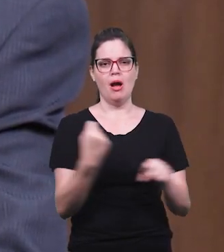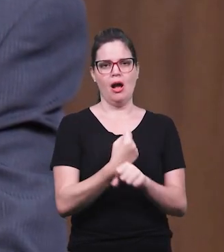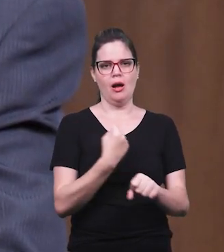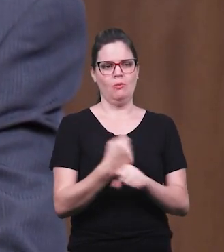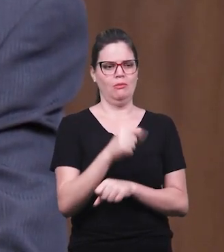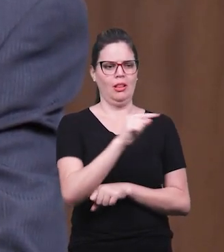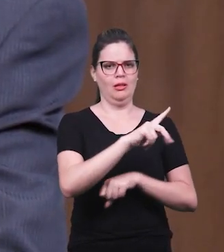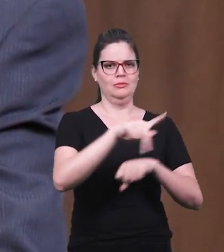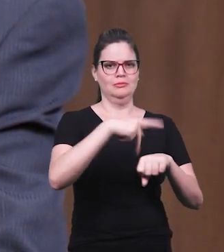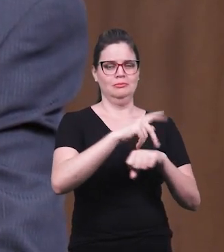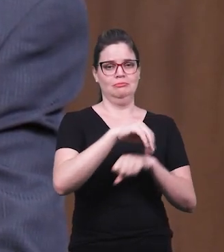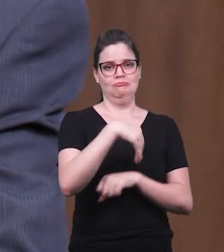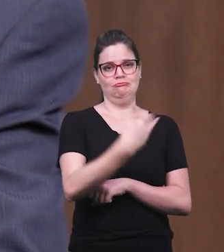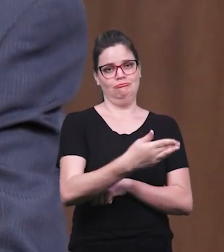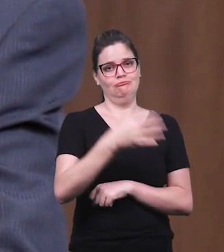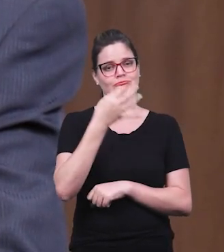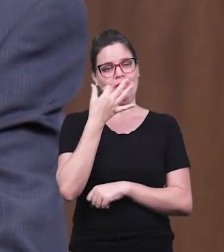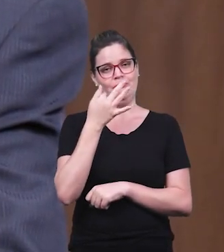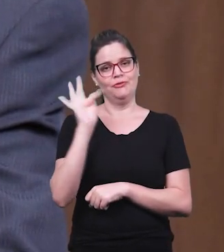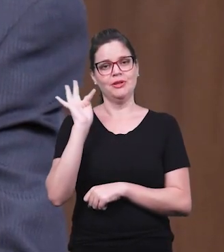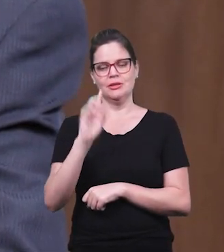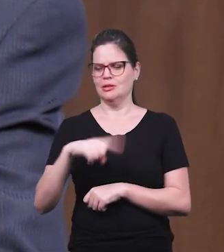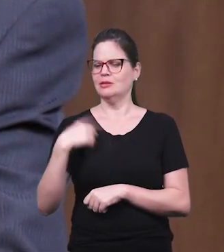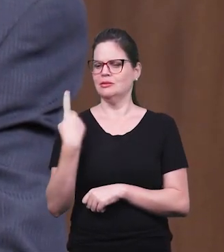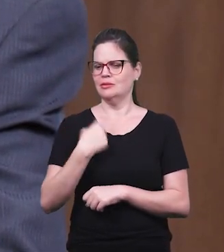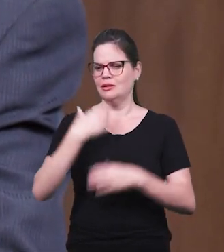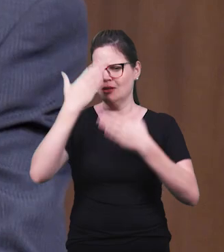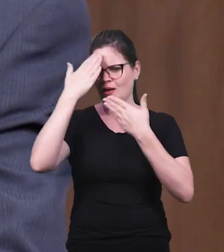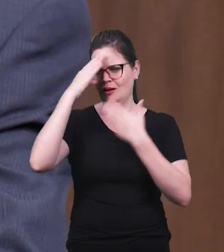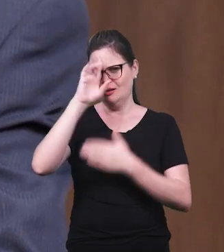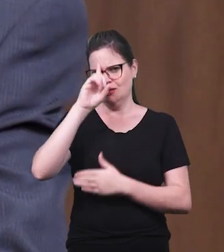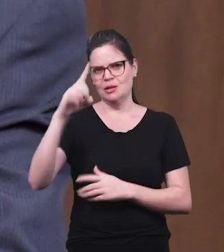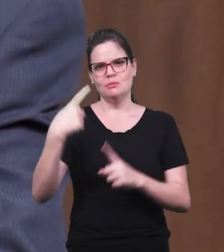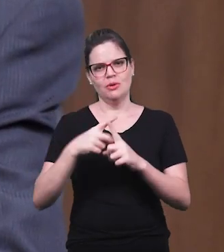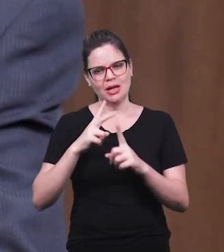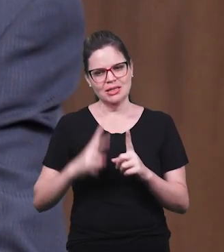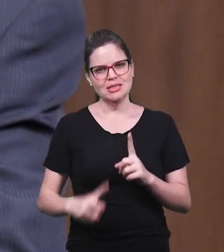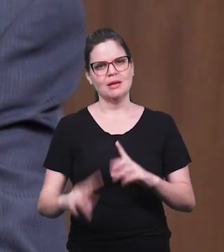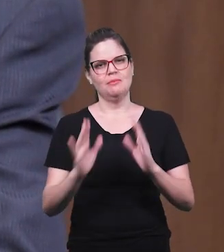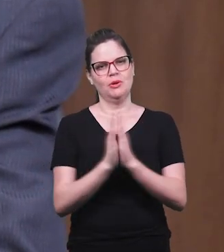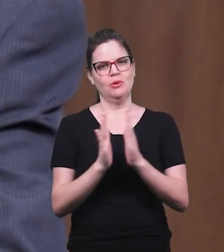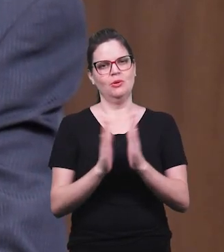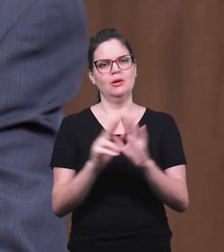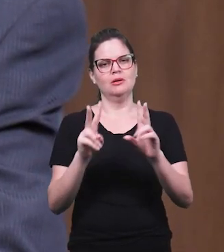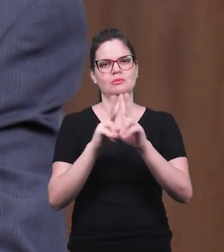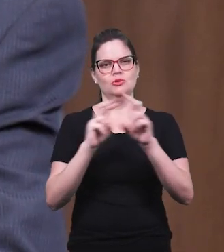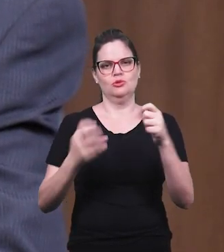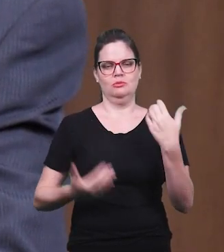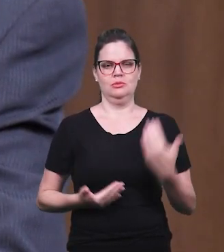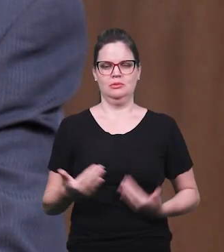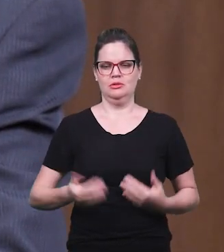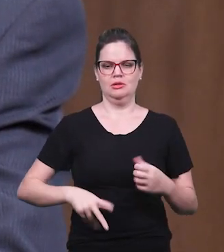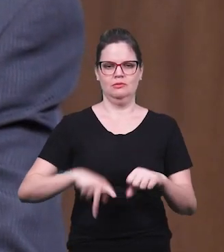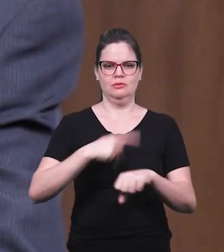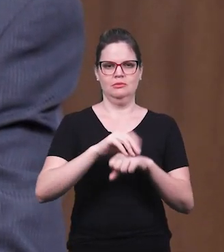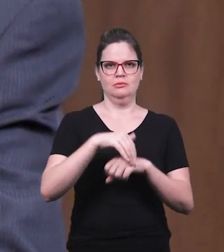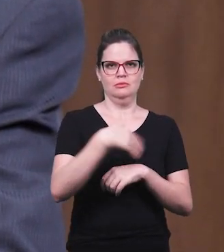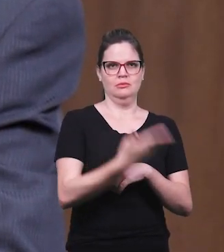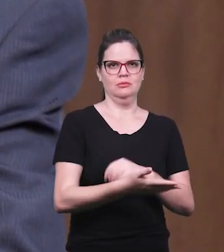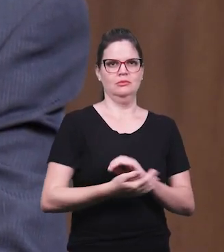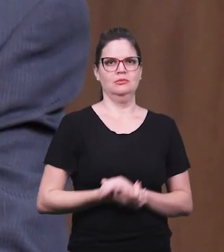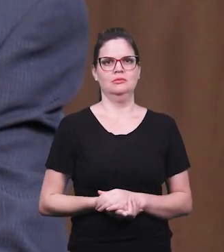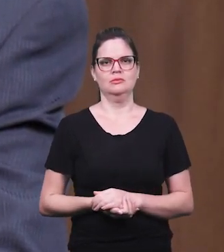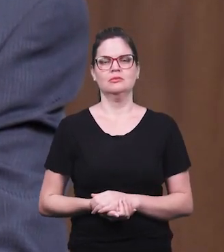naquele país, né? E é motivo de nós glorificarmos ao Senhor, que sempre oramos, né, para os nossos irmãos no exterior. Inclusive